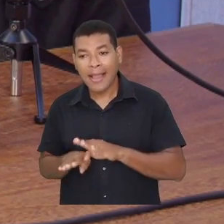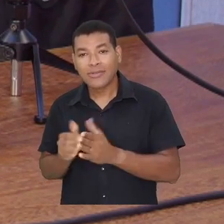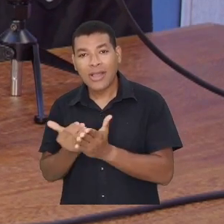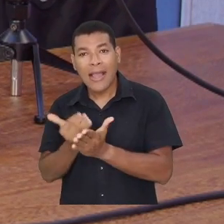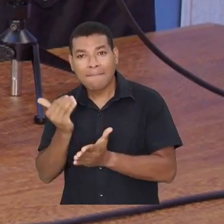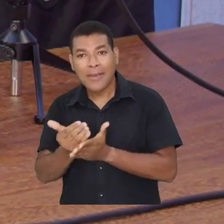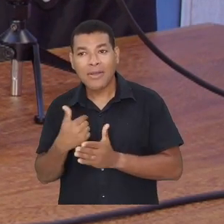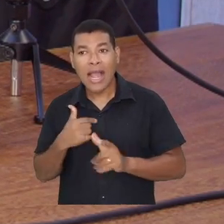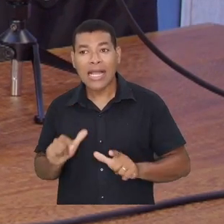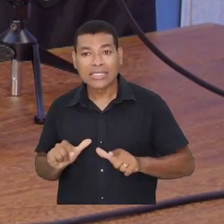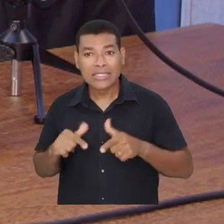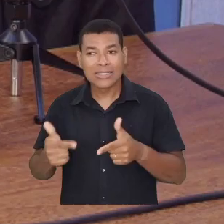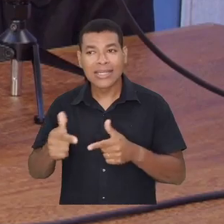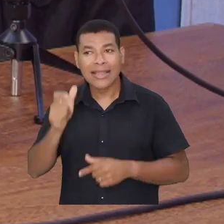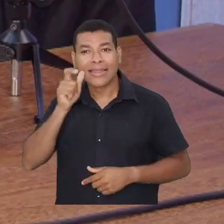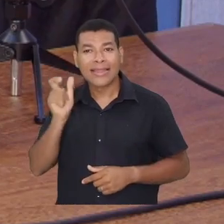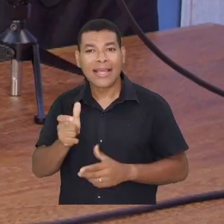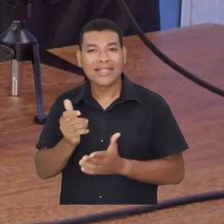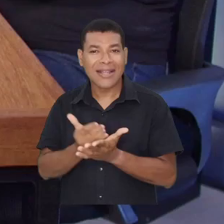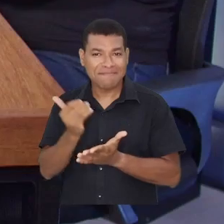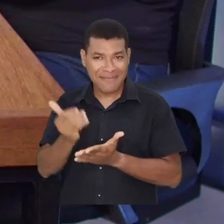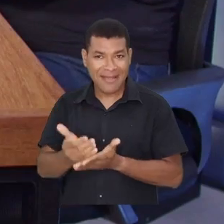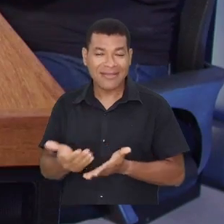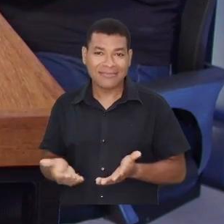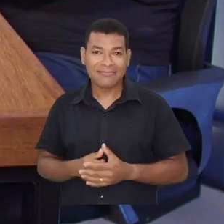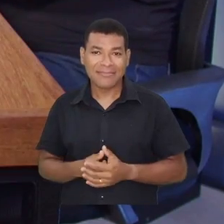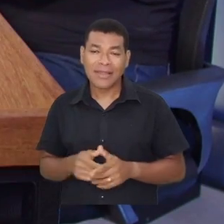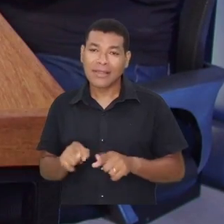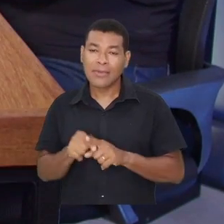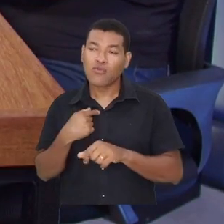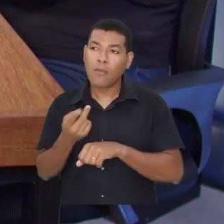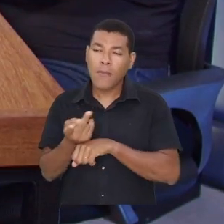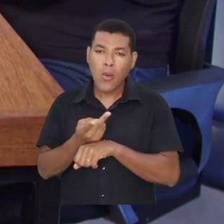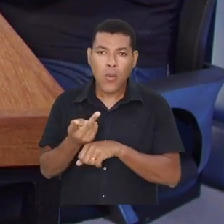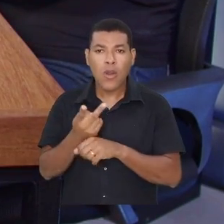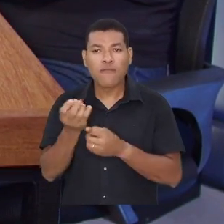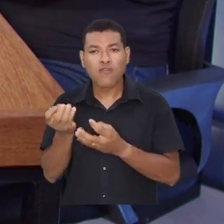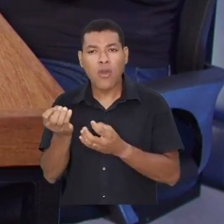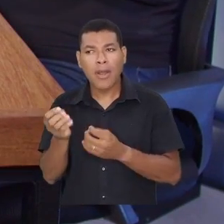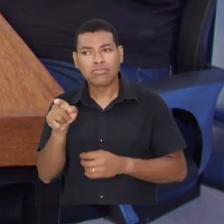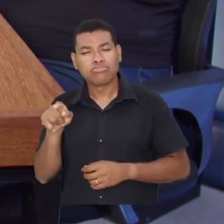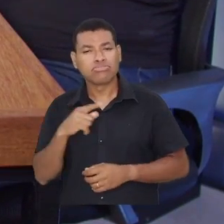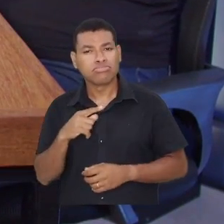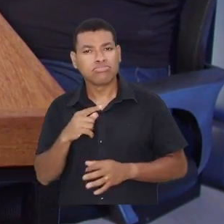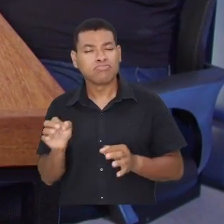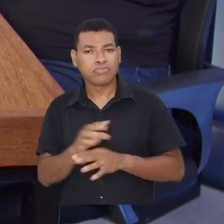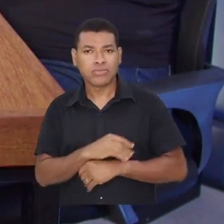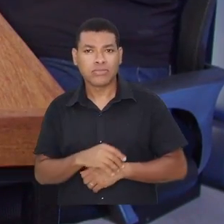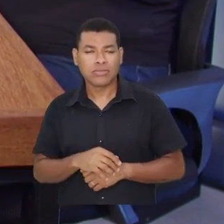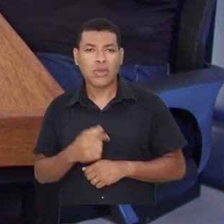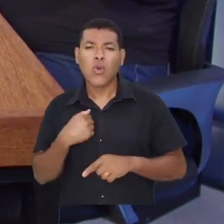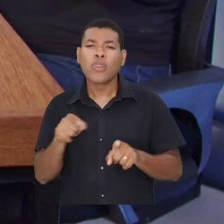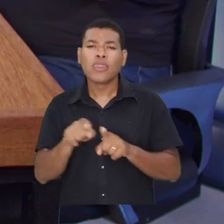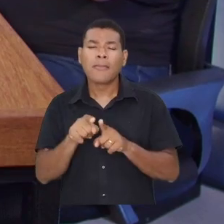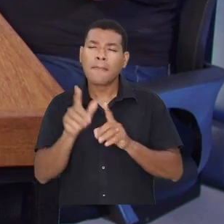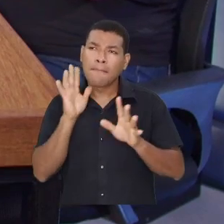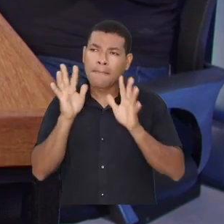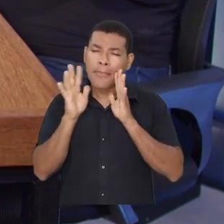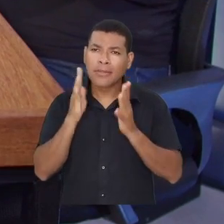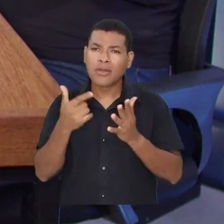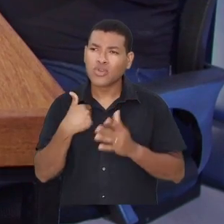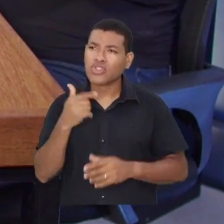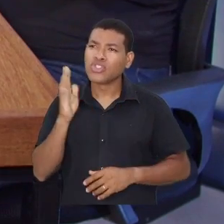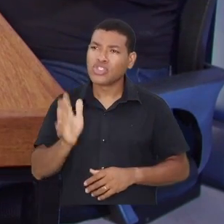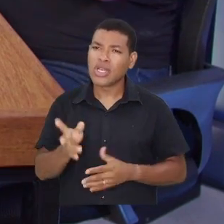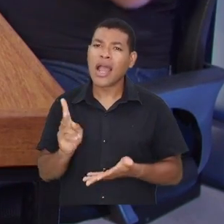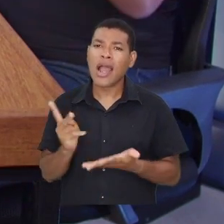proatividade, eu não sei do que chamaria, interesse. E busca informação porque ela tá lá. É, e até mesmo fico pensando assim, quantas vezes eu